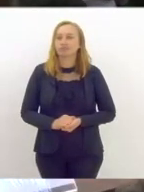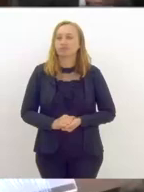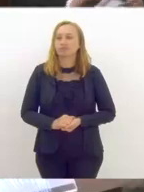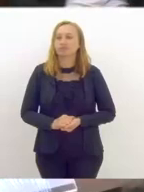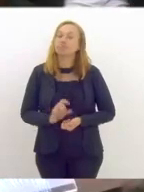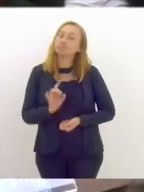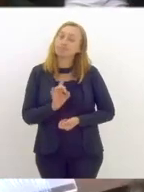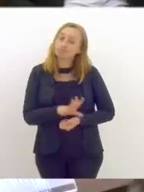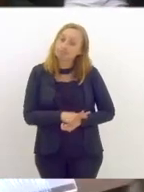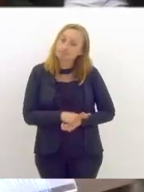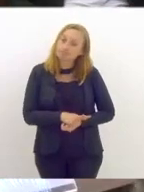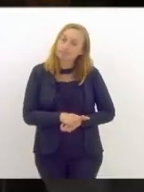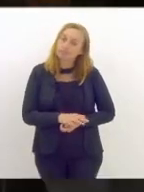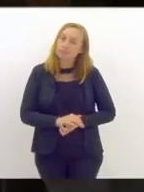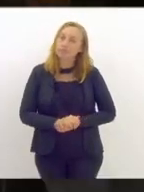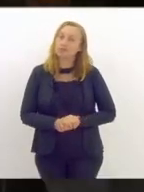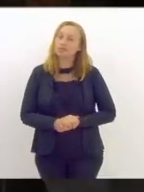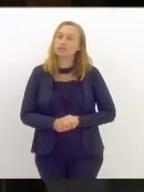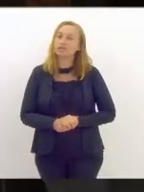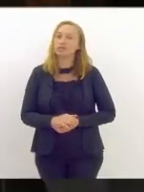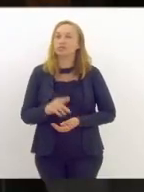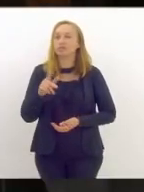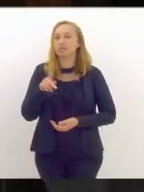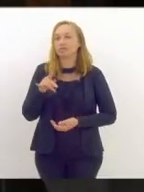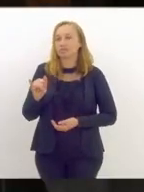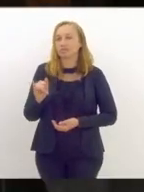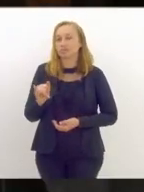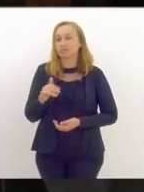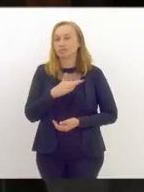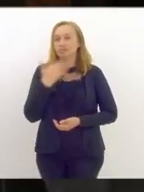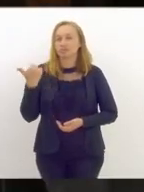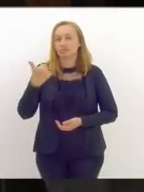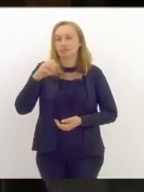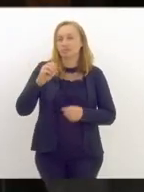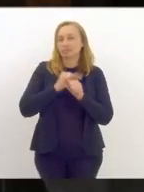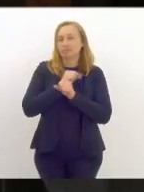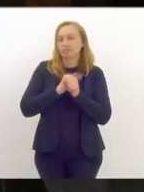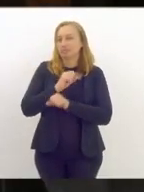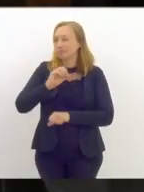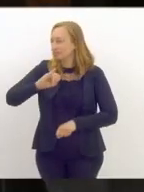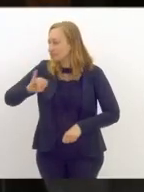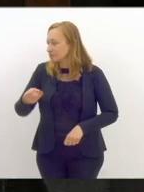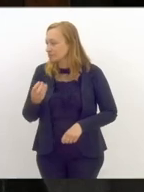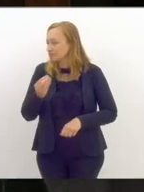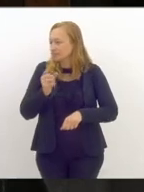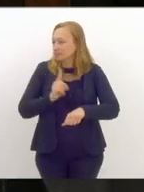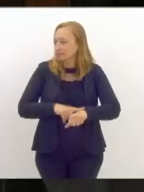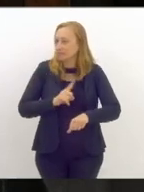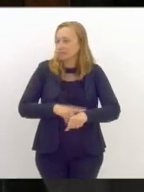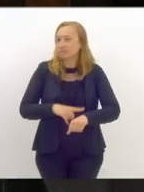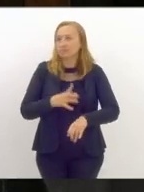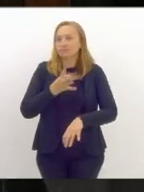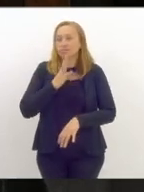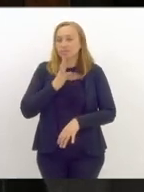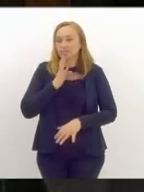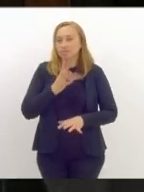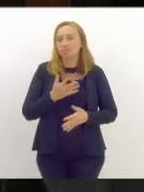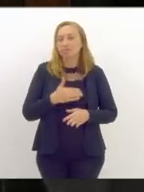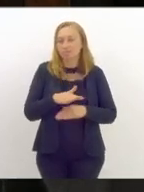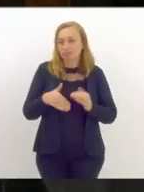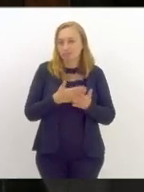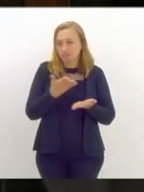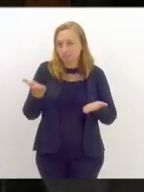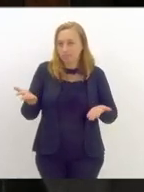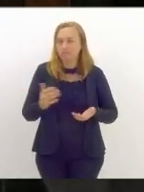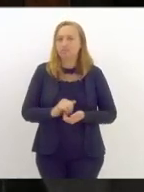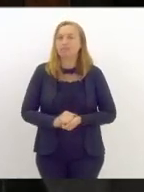E, por último, ao meu pai, que faleceu há 10 anos, eu não poderia deixar de aproveitar esse momento para poder fazer esse reconhecimento público dele,